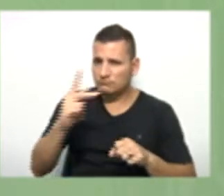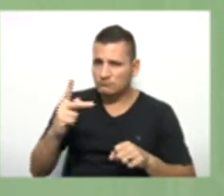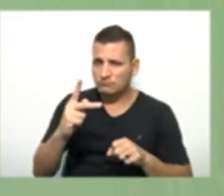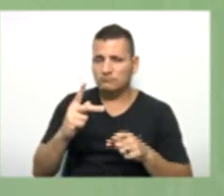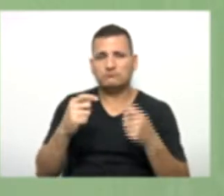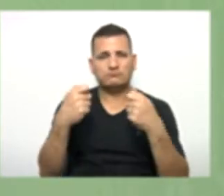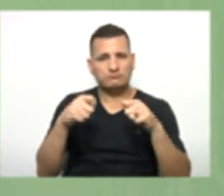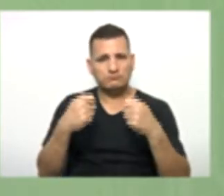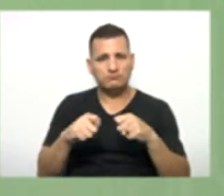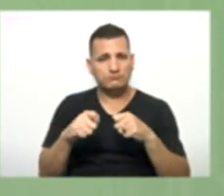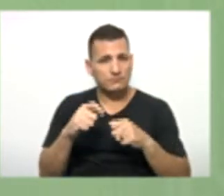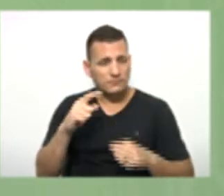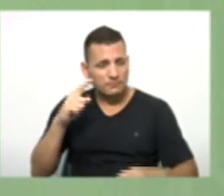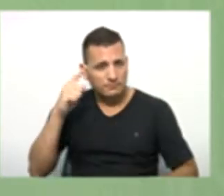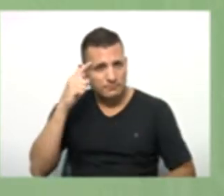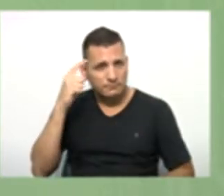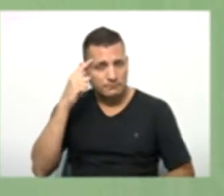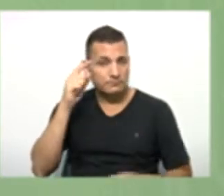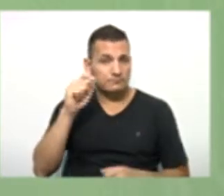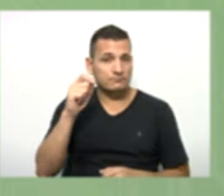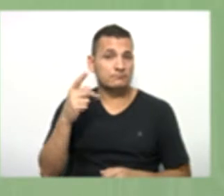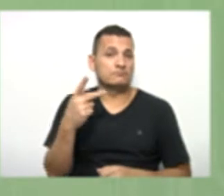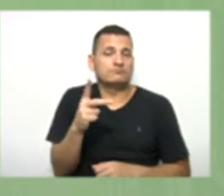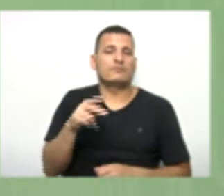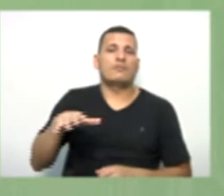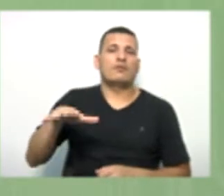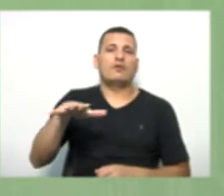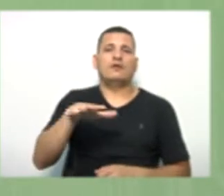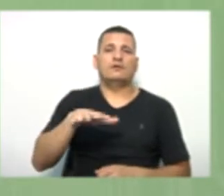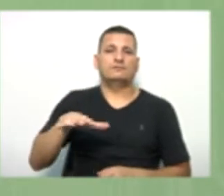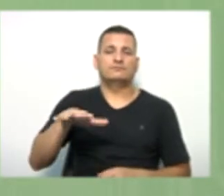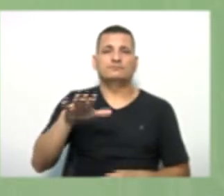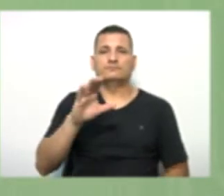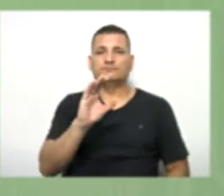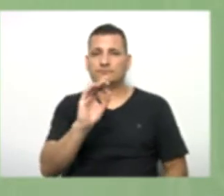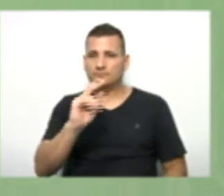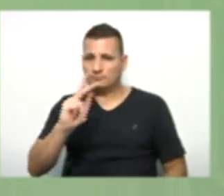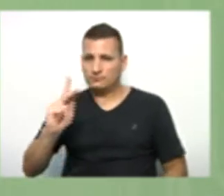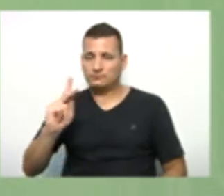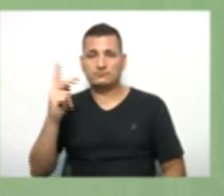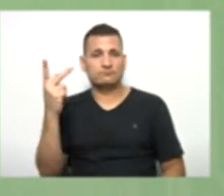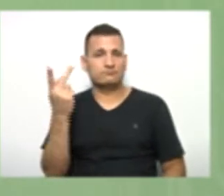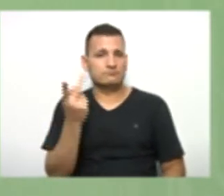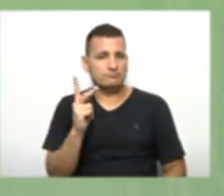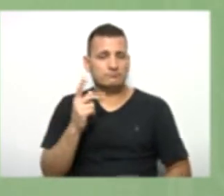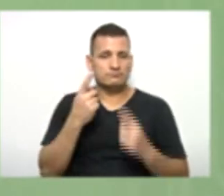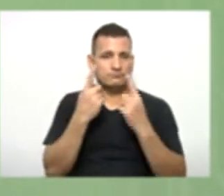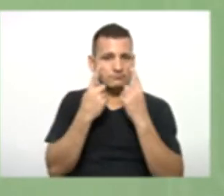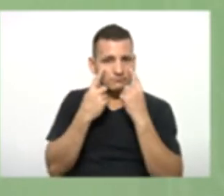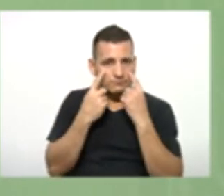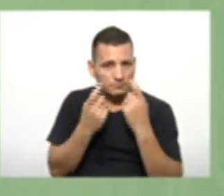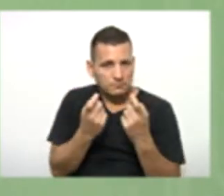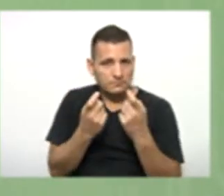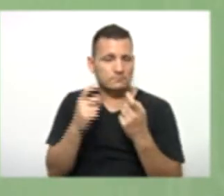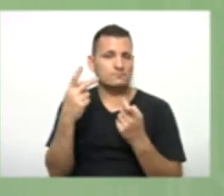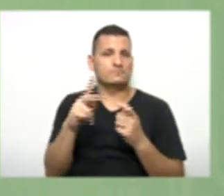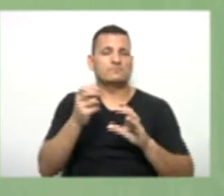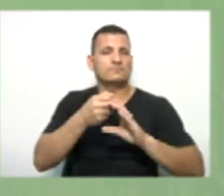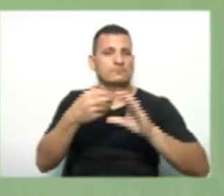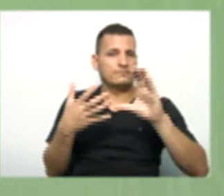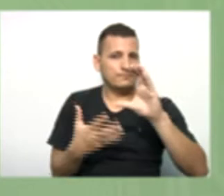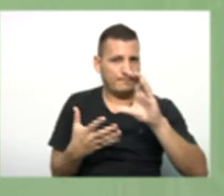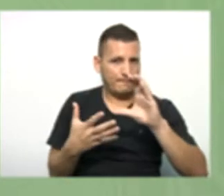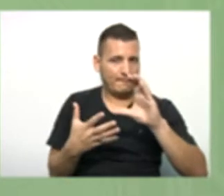deve-se considerar seu ramo de cooperativa, seus interesses, suas